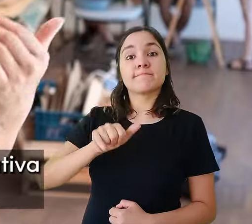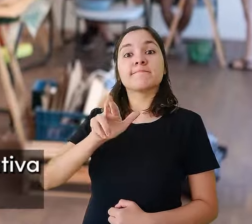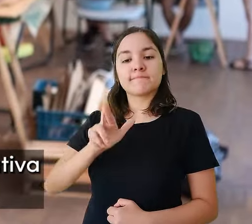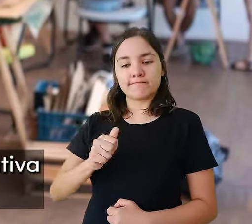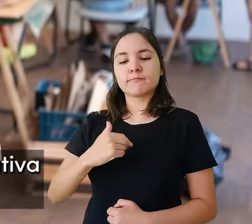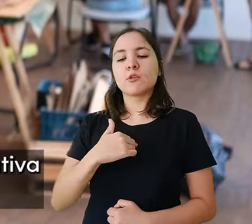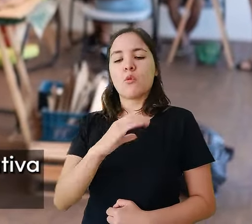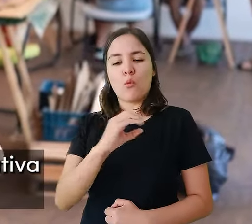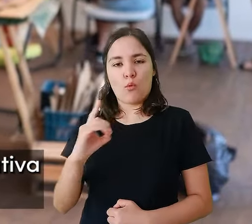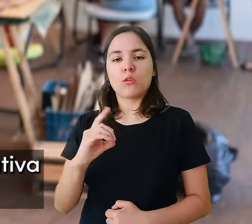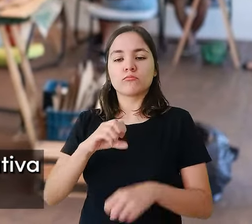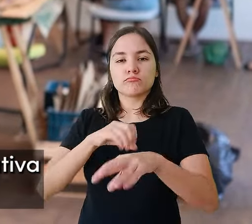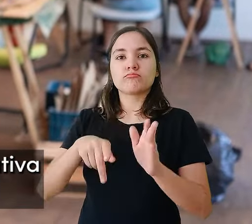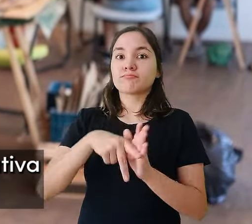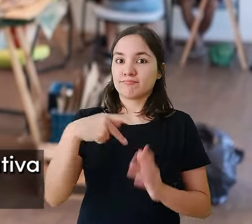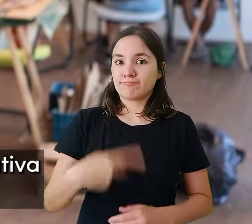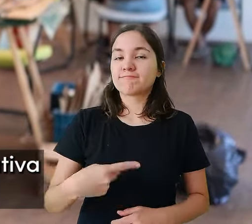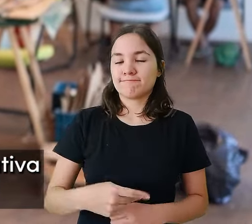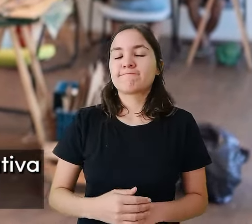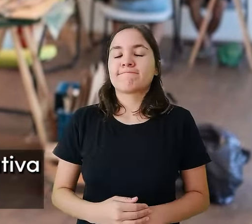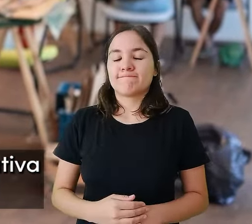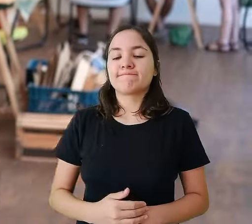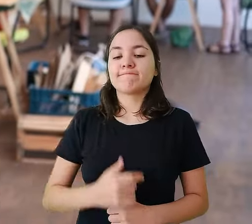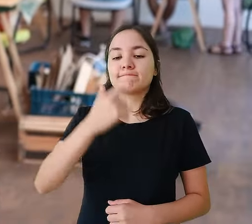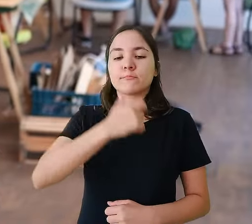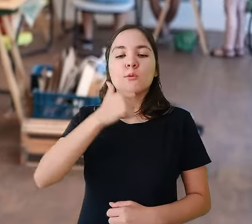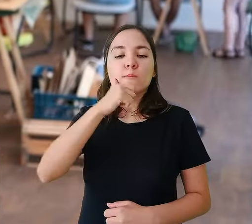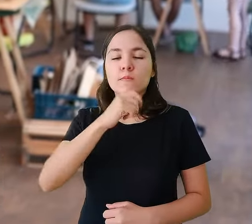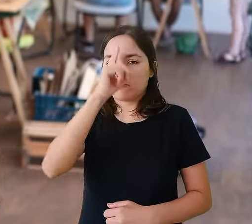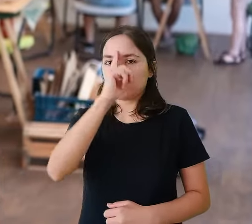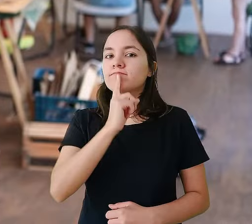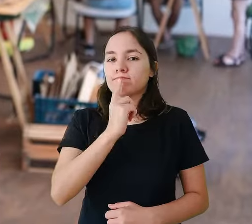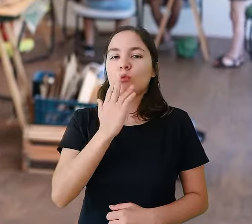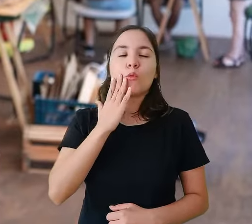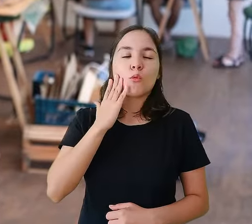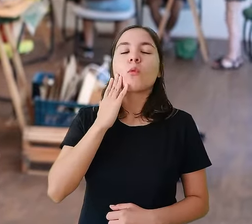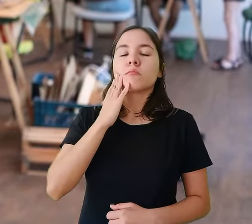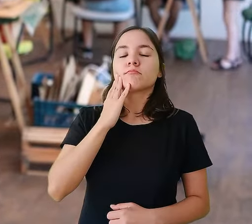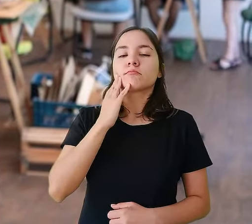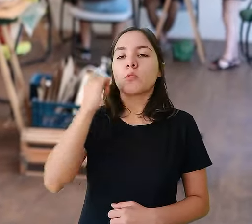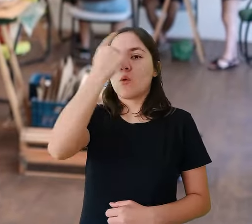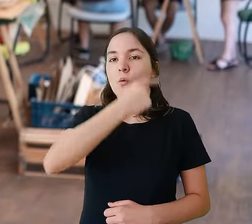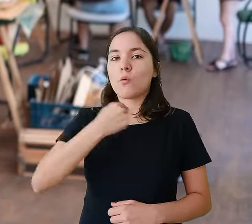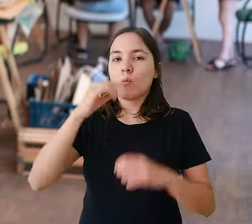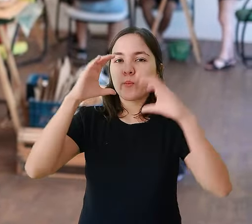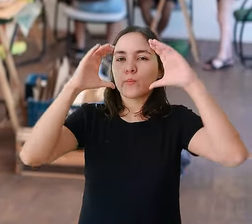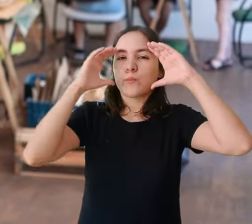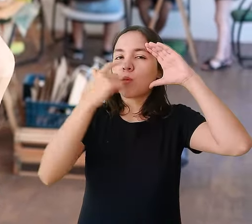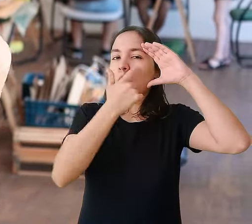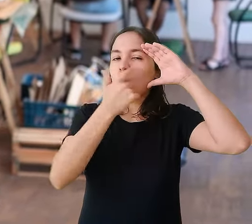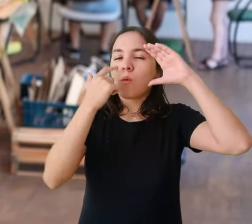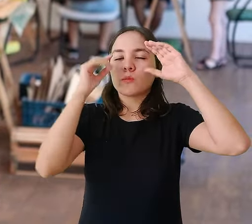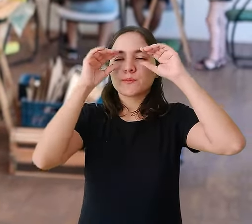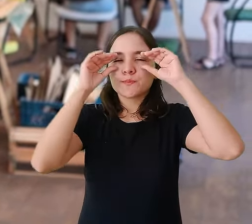sou a Maíra Oi, sou coordenadora educativa aqui da instituição. Eu sou uma mulher amarela, asiática, de rosto arredondado,